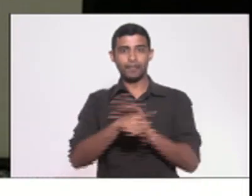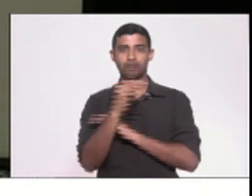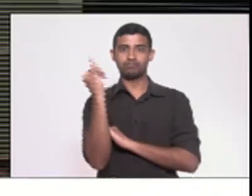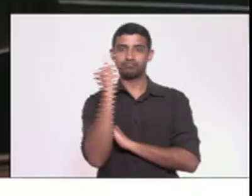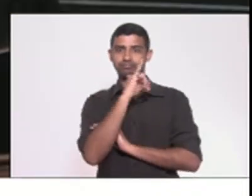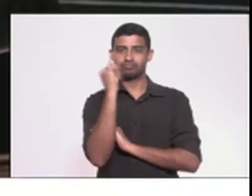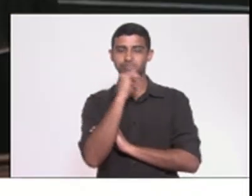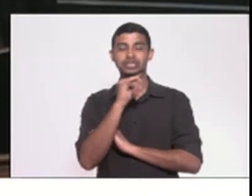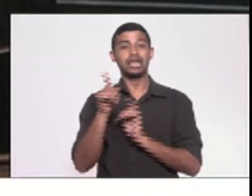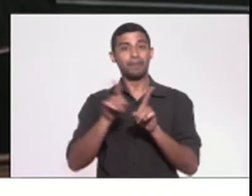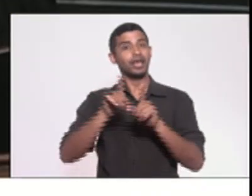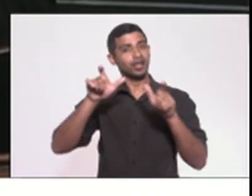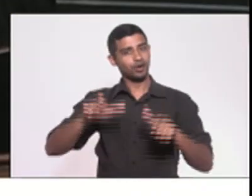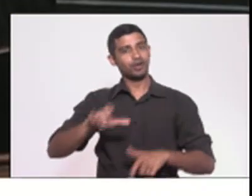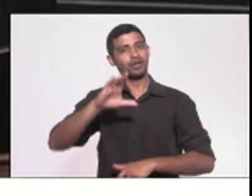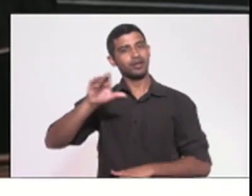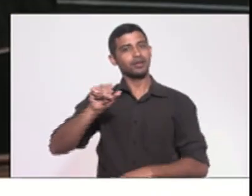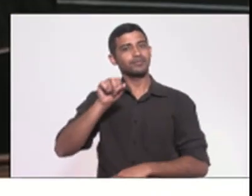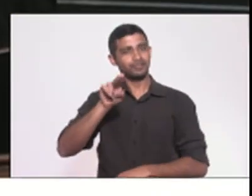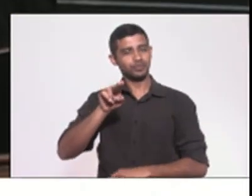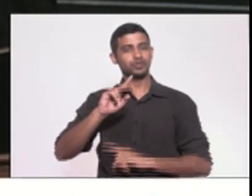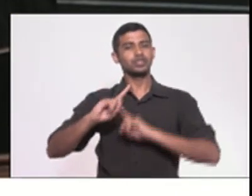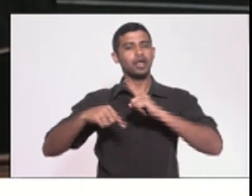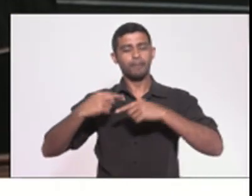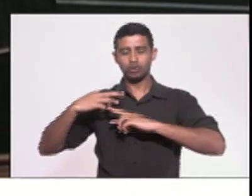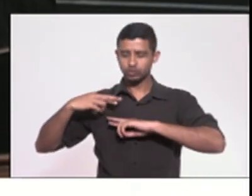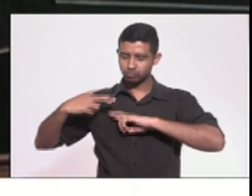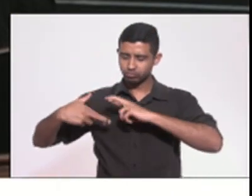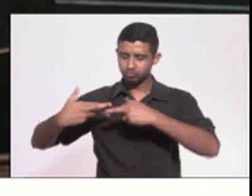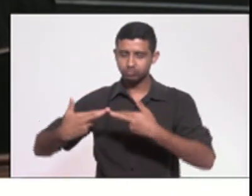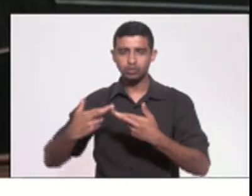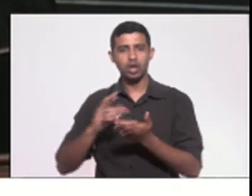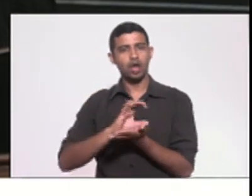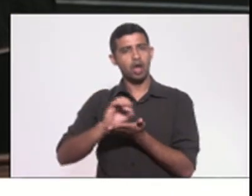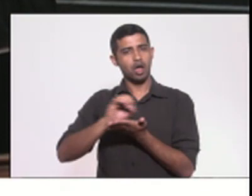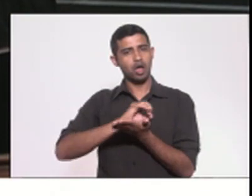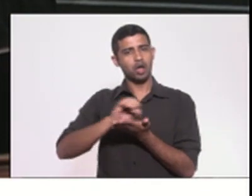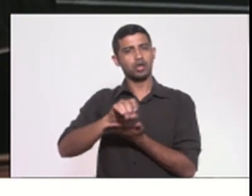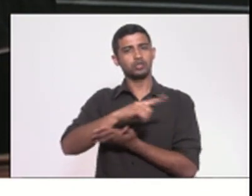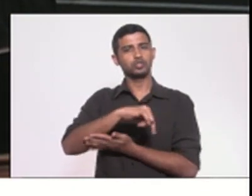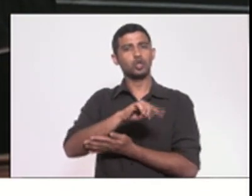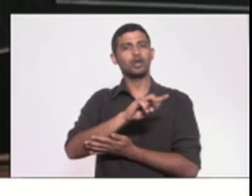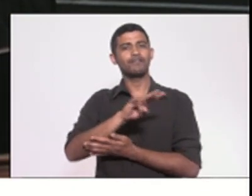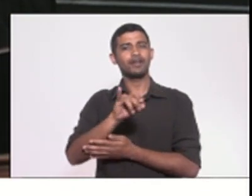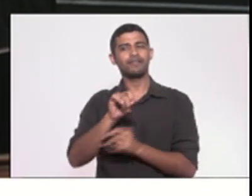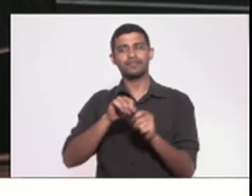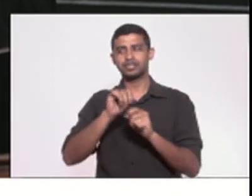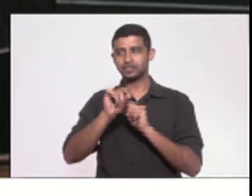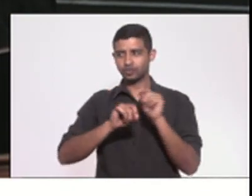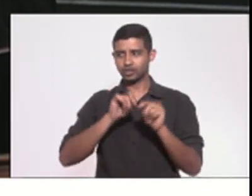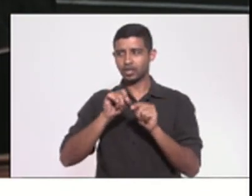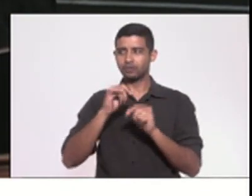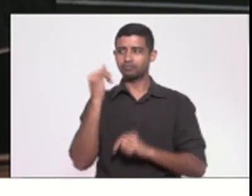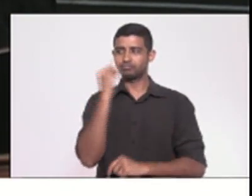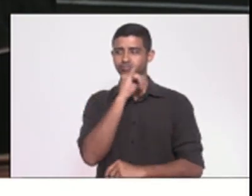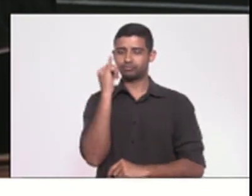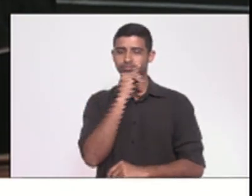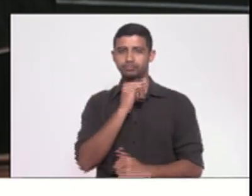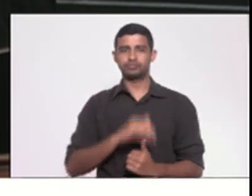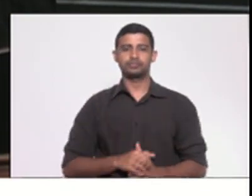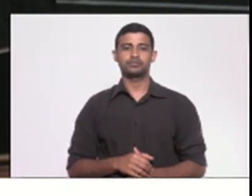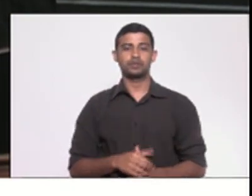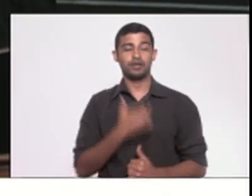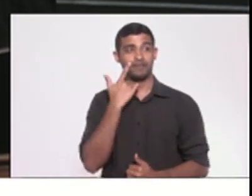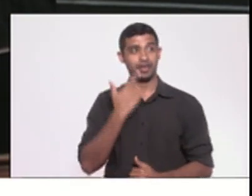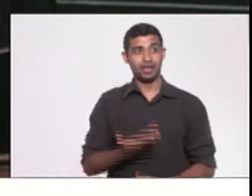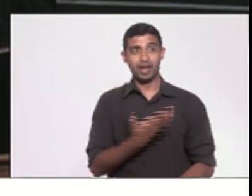no Caju. Depois do aproveitamento dos recicláveis e do orgânico, nós então geraríamos energia. E isso daqui é uma